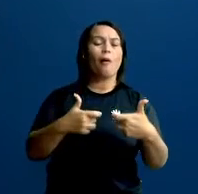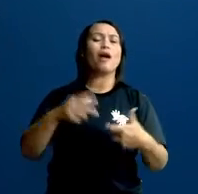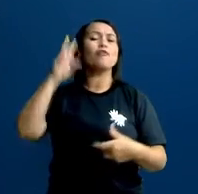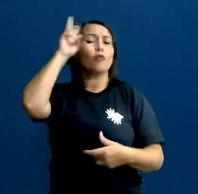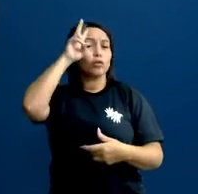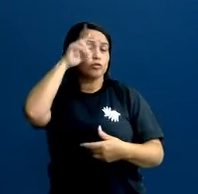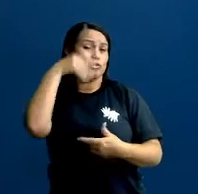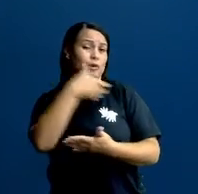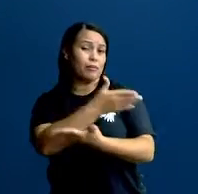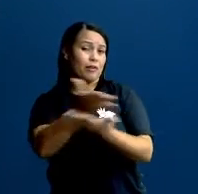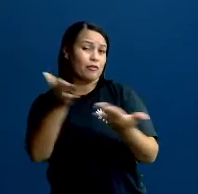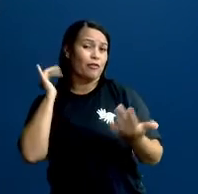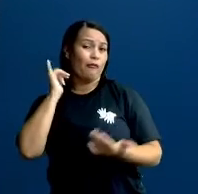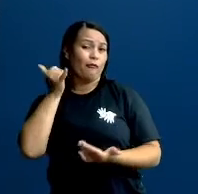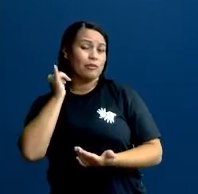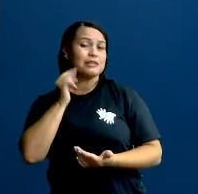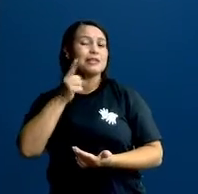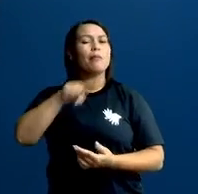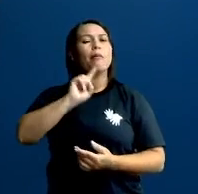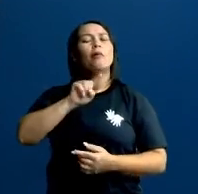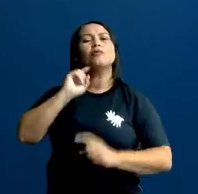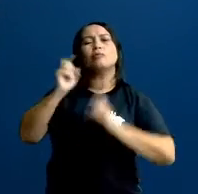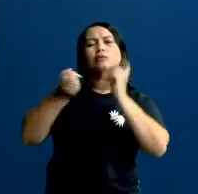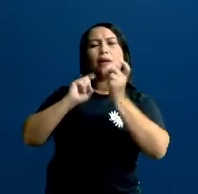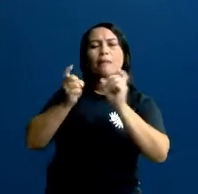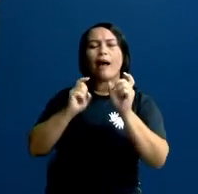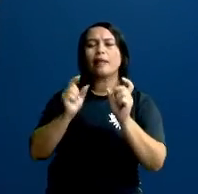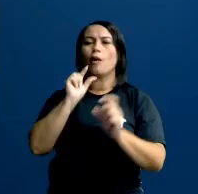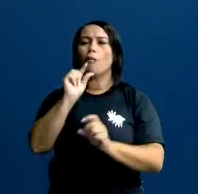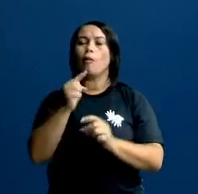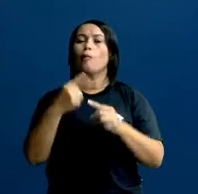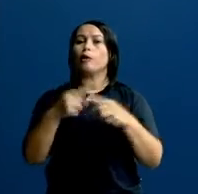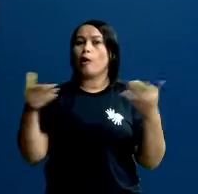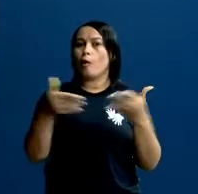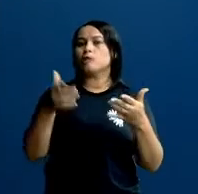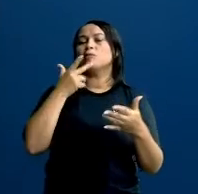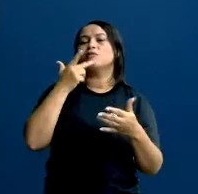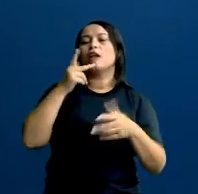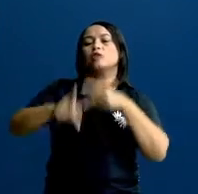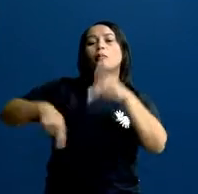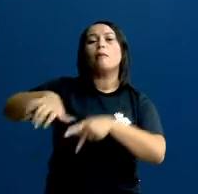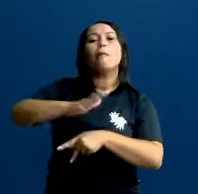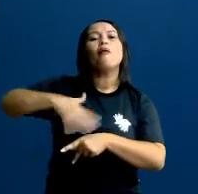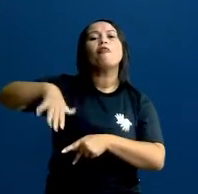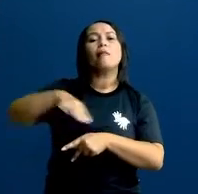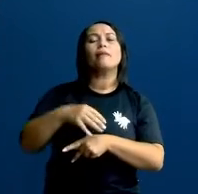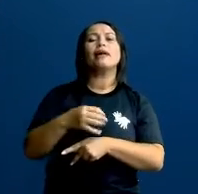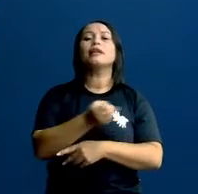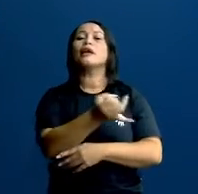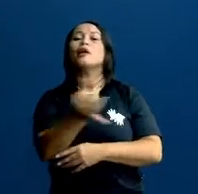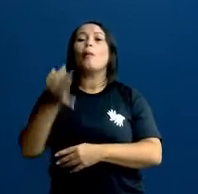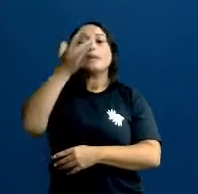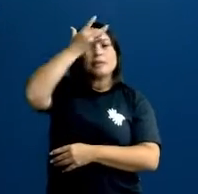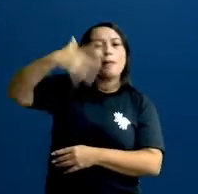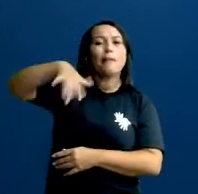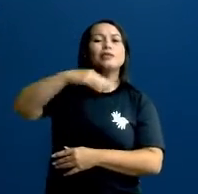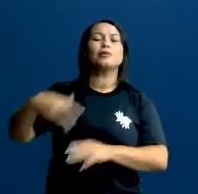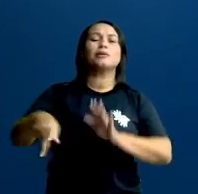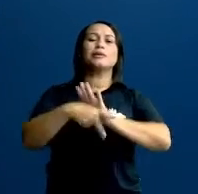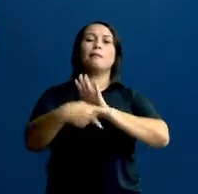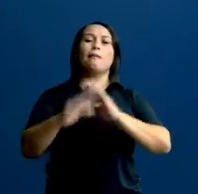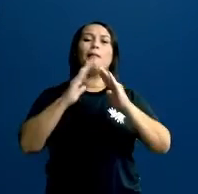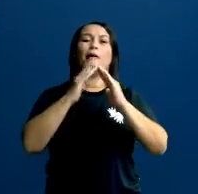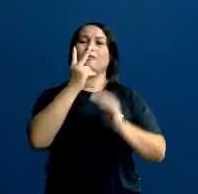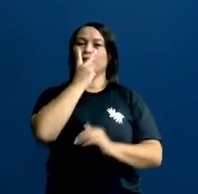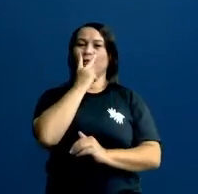uma historinha para vocês, a gente vai debater um pouco, porque hoje a gente vai tratar sobre povoamento e a população de Vitória de